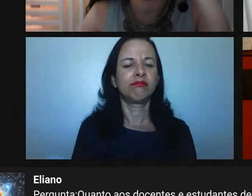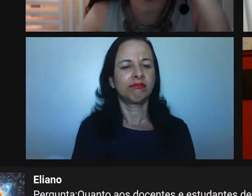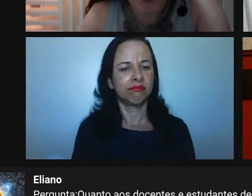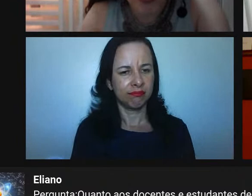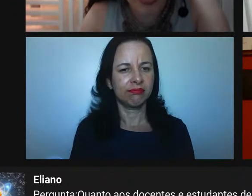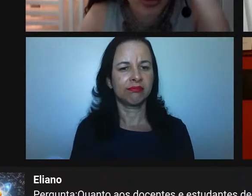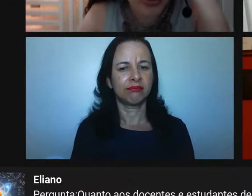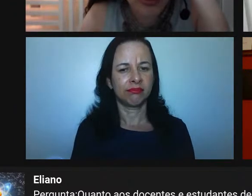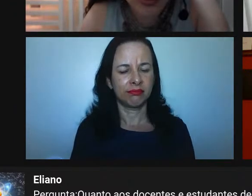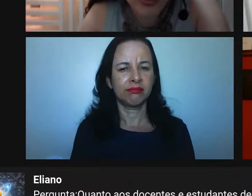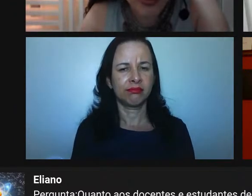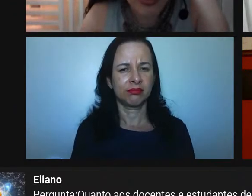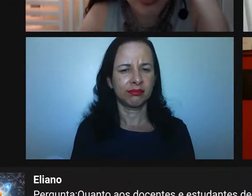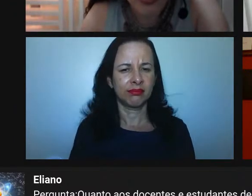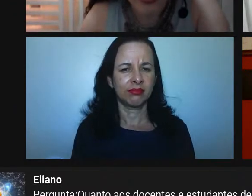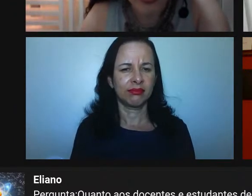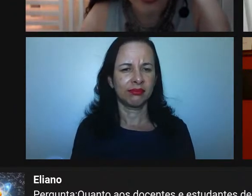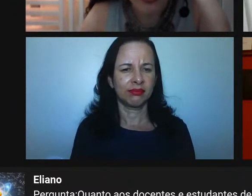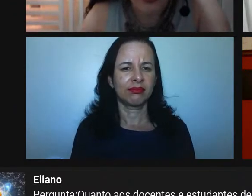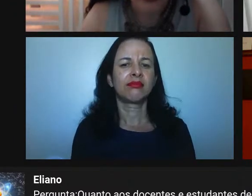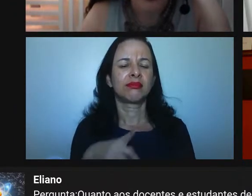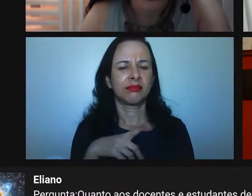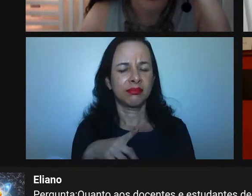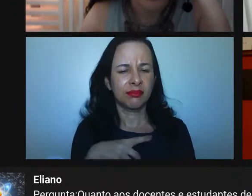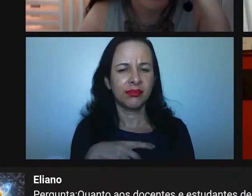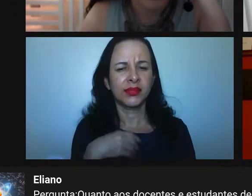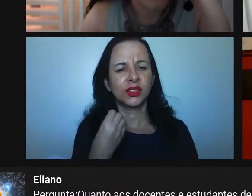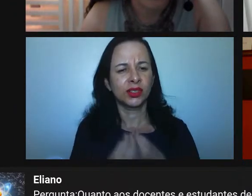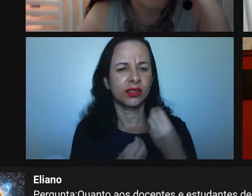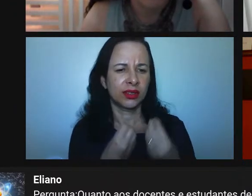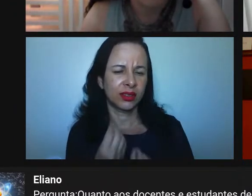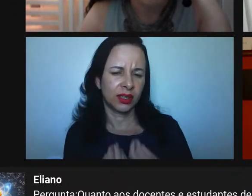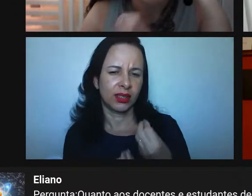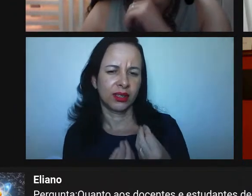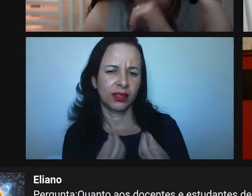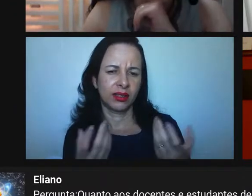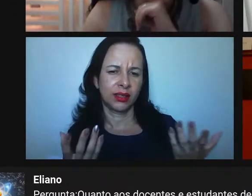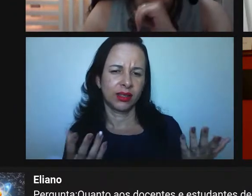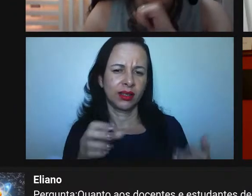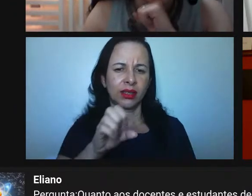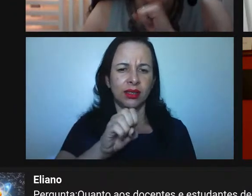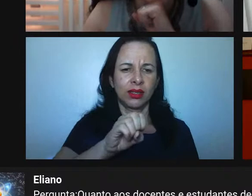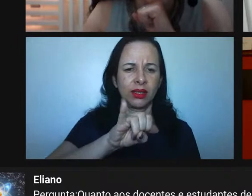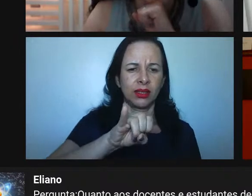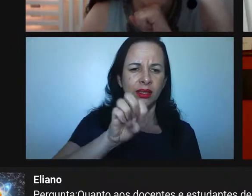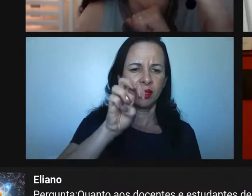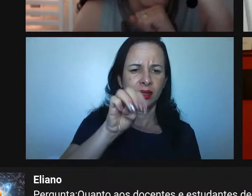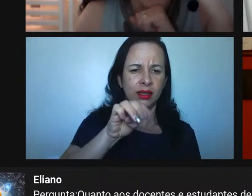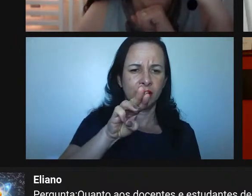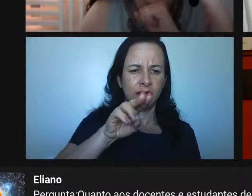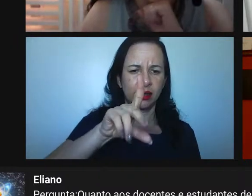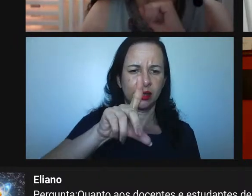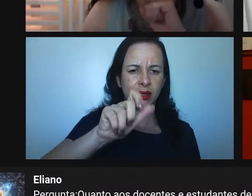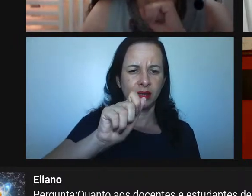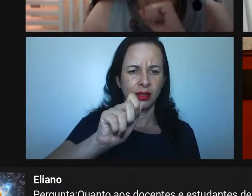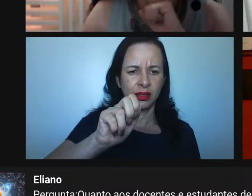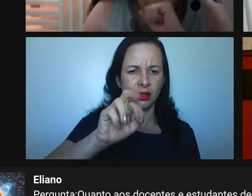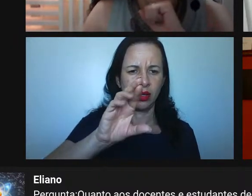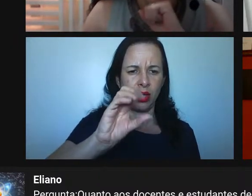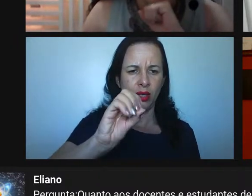agora também assim a gente tem os simuladores né desculpe Juliana ai a gente nós temos